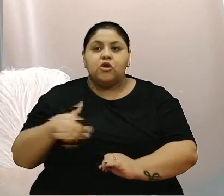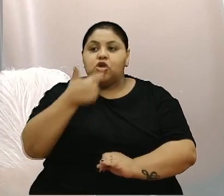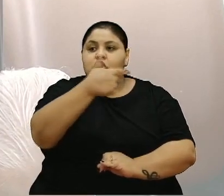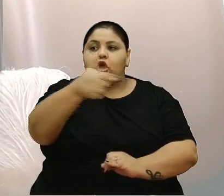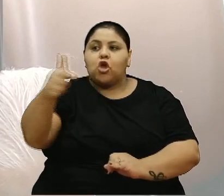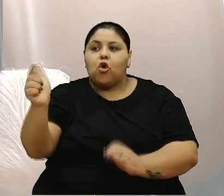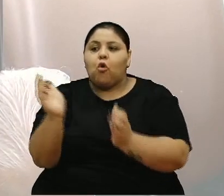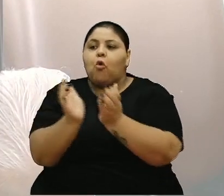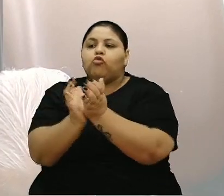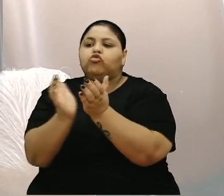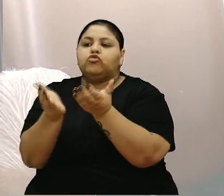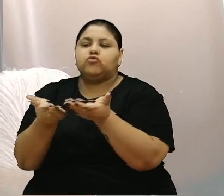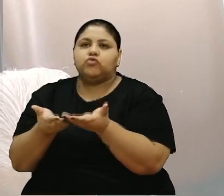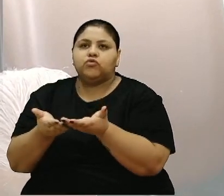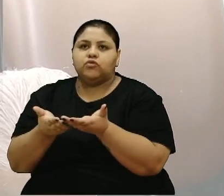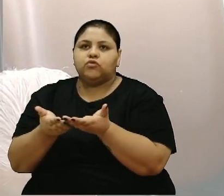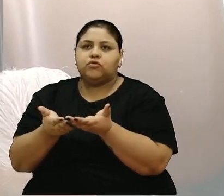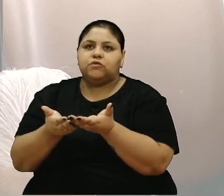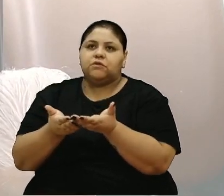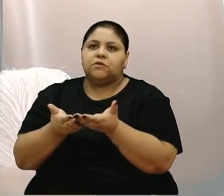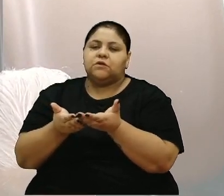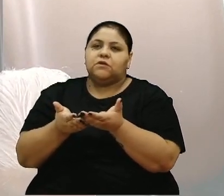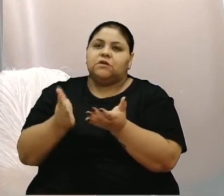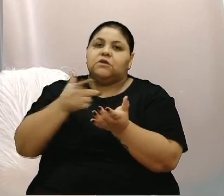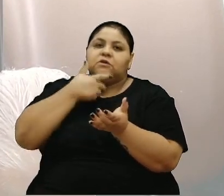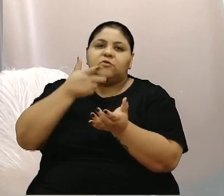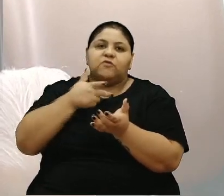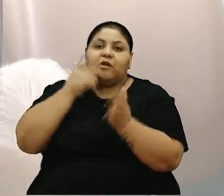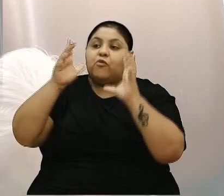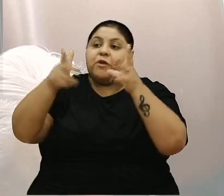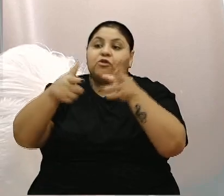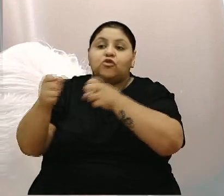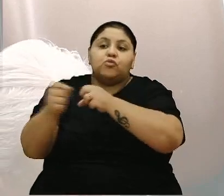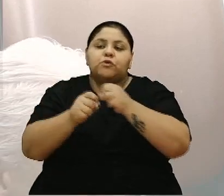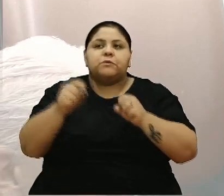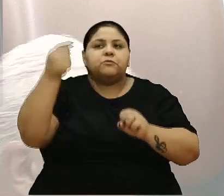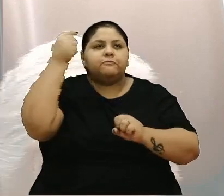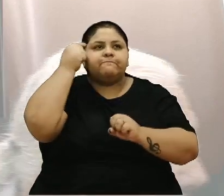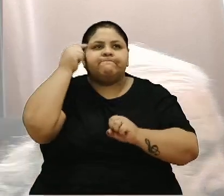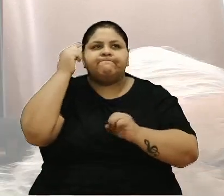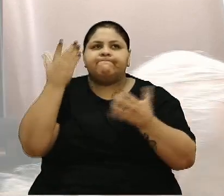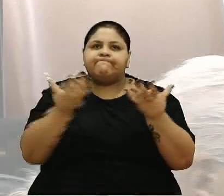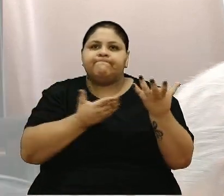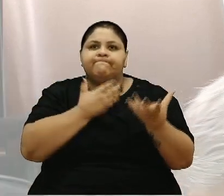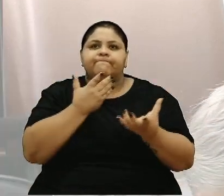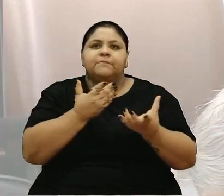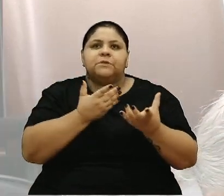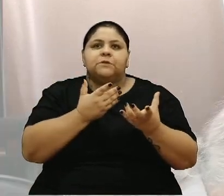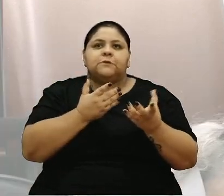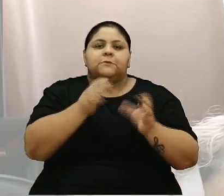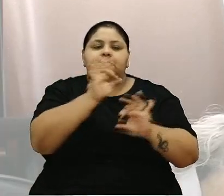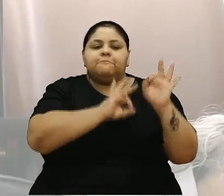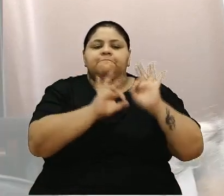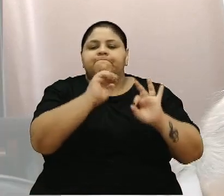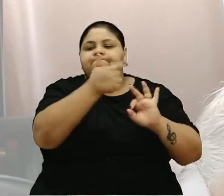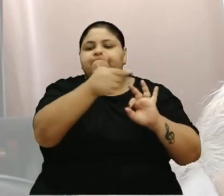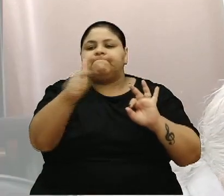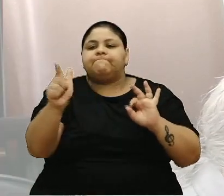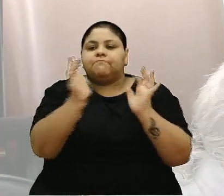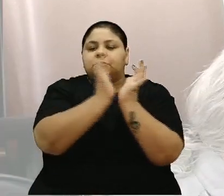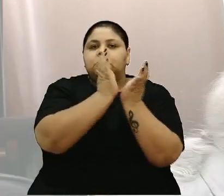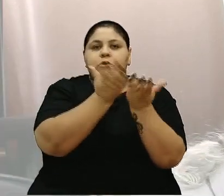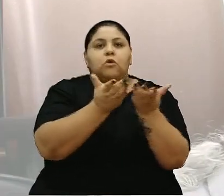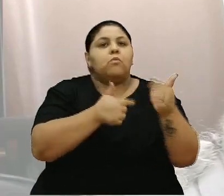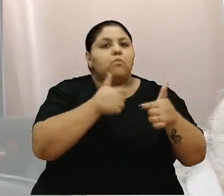comissões, eu largo essa tarefa aqui para todos nós que possamos pensar o desmembramento também de outras comissões, porque